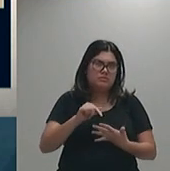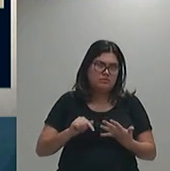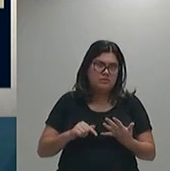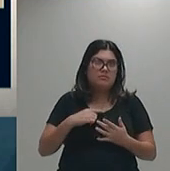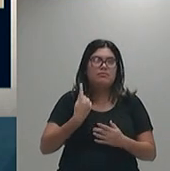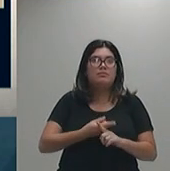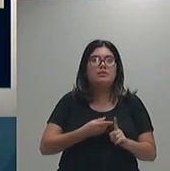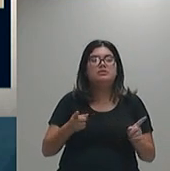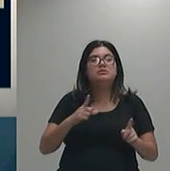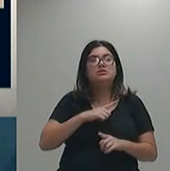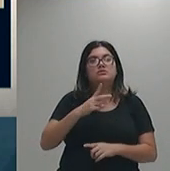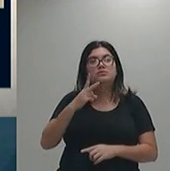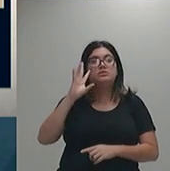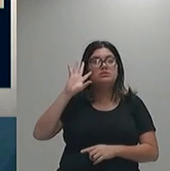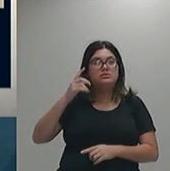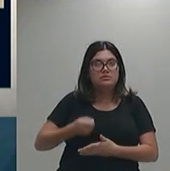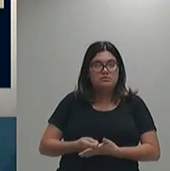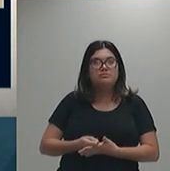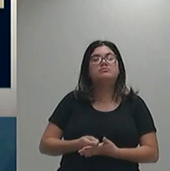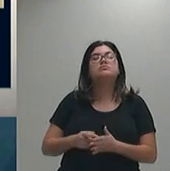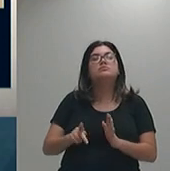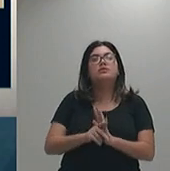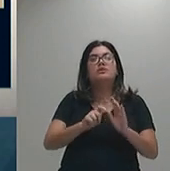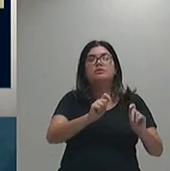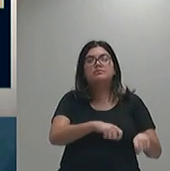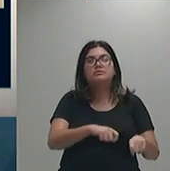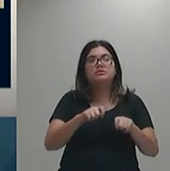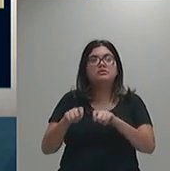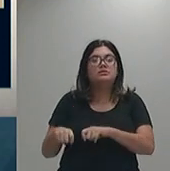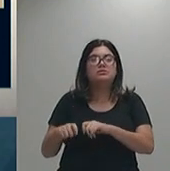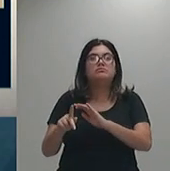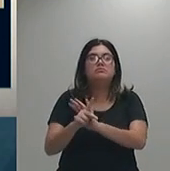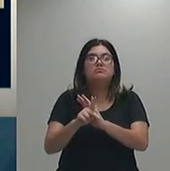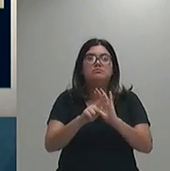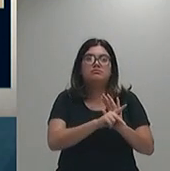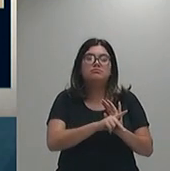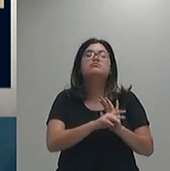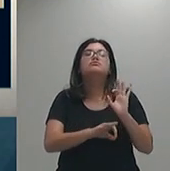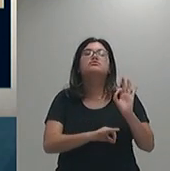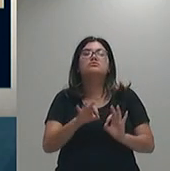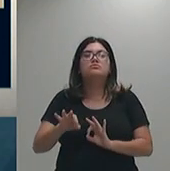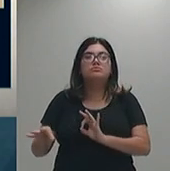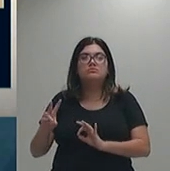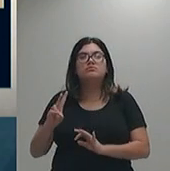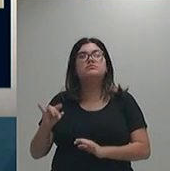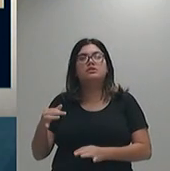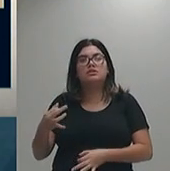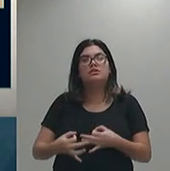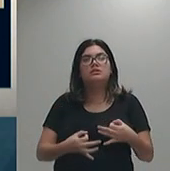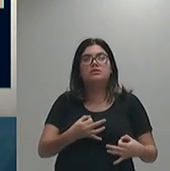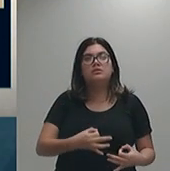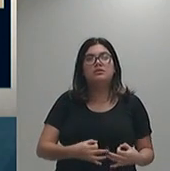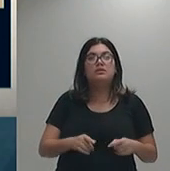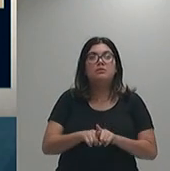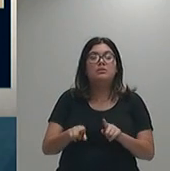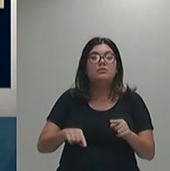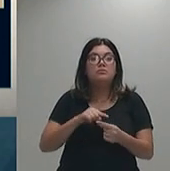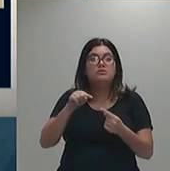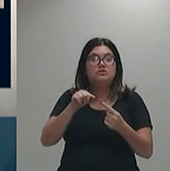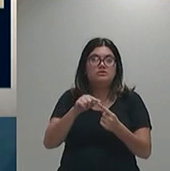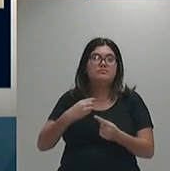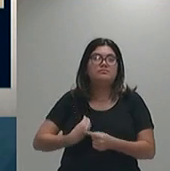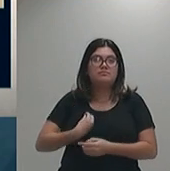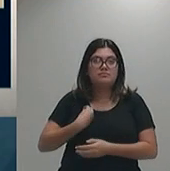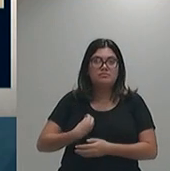se atribuindo a competência exclusiva à coisa julgada que se formaram sobre o outro e o motivo que trouxe o